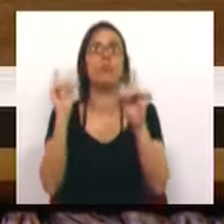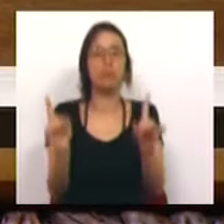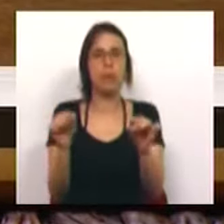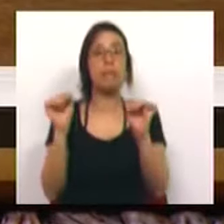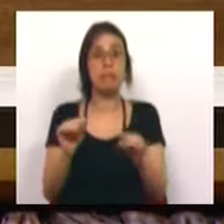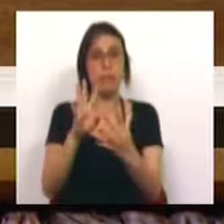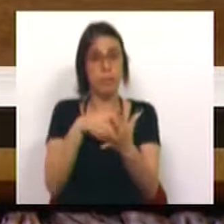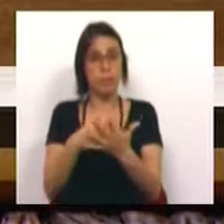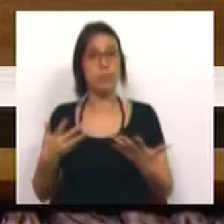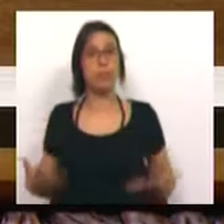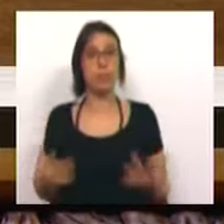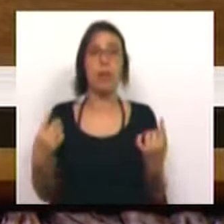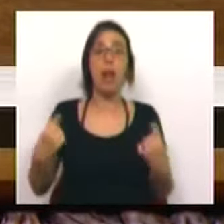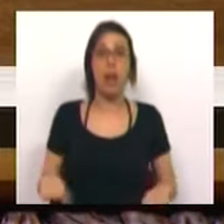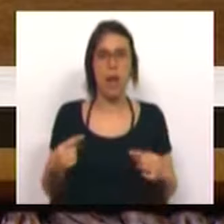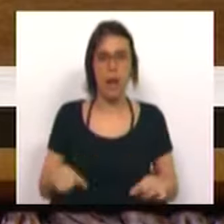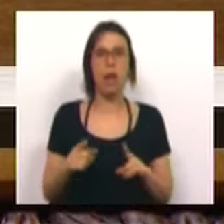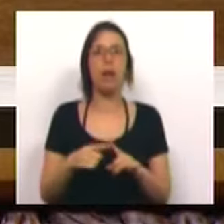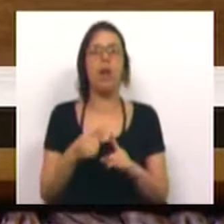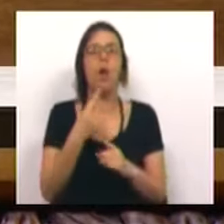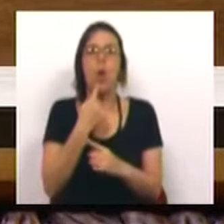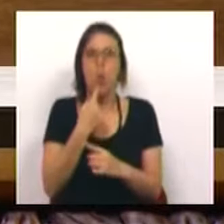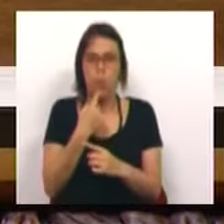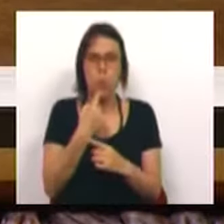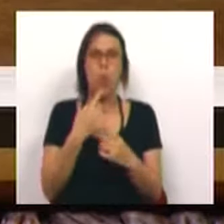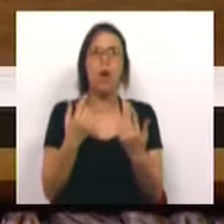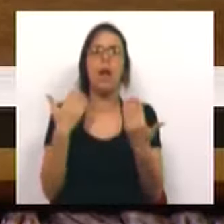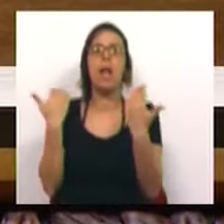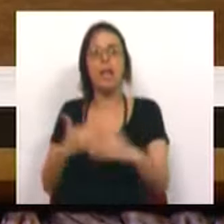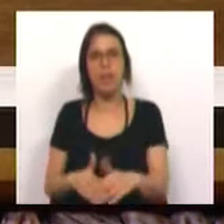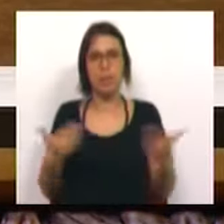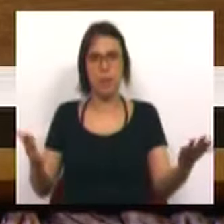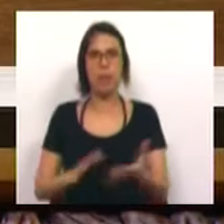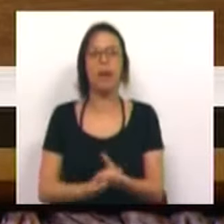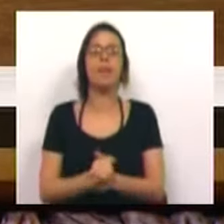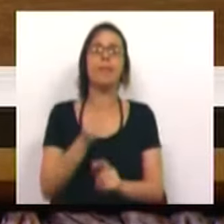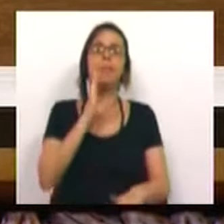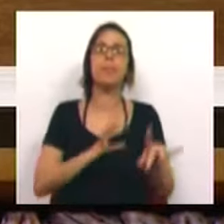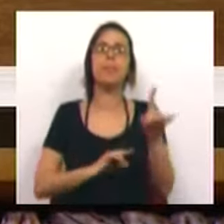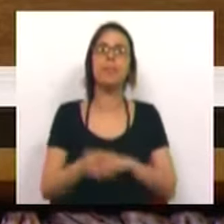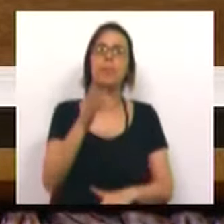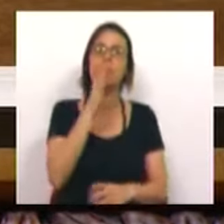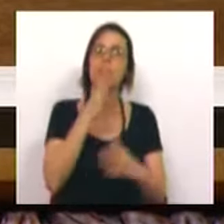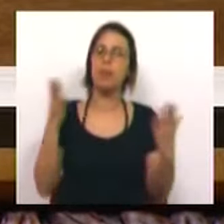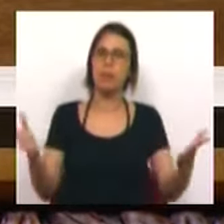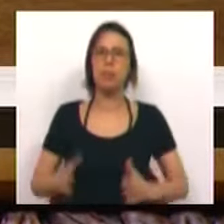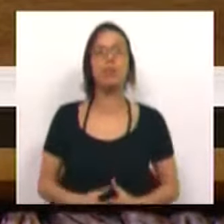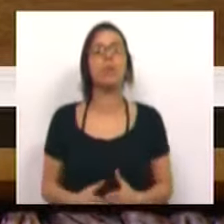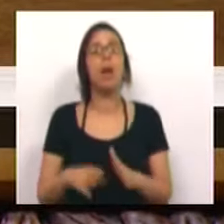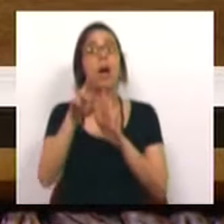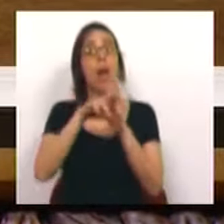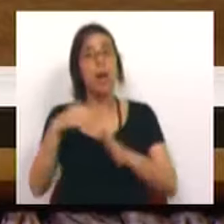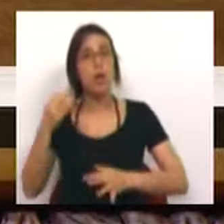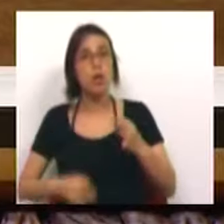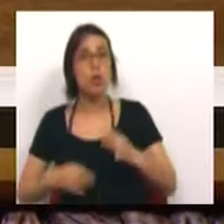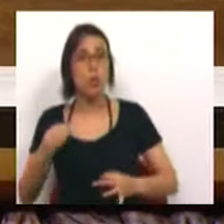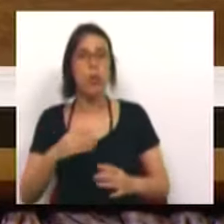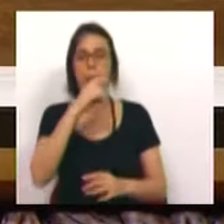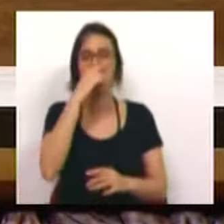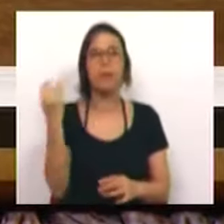o quadro atualmente existente é extremamente limitado. Senhoras e senhores deputados, o regime jurídico